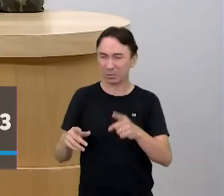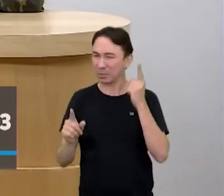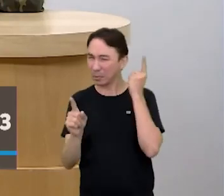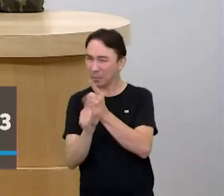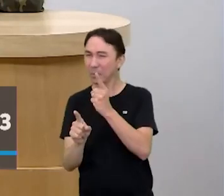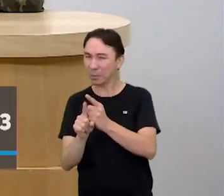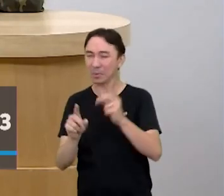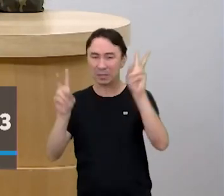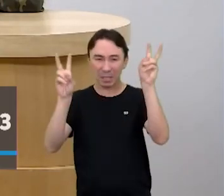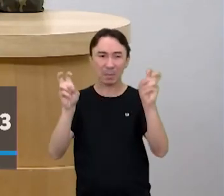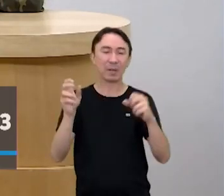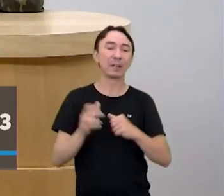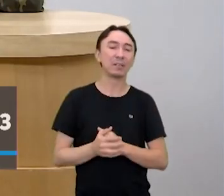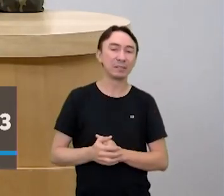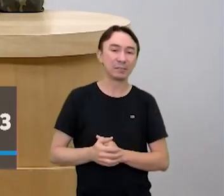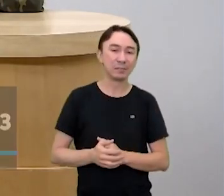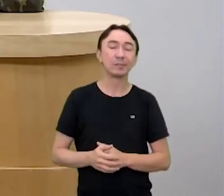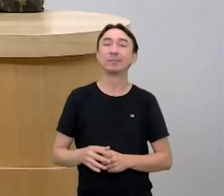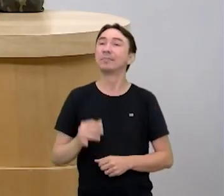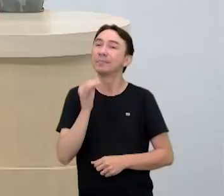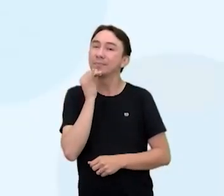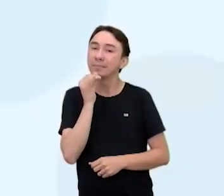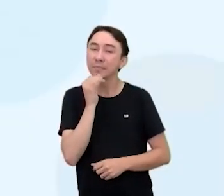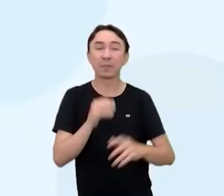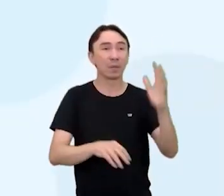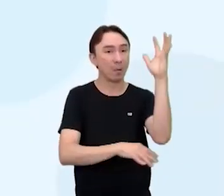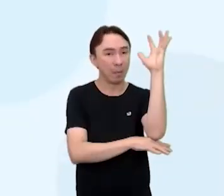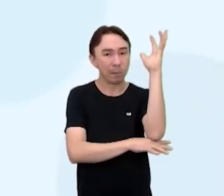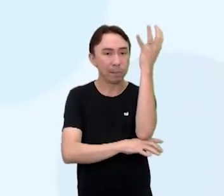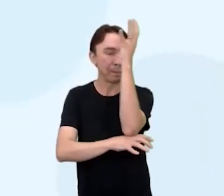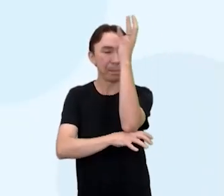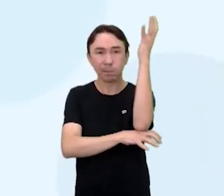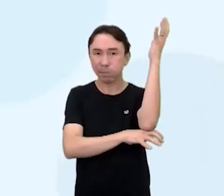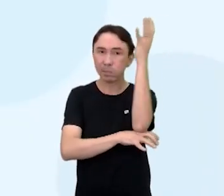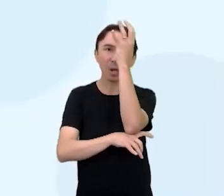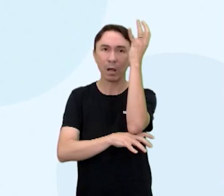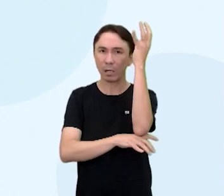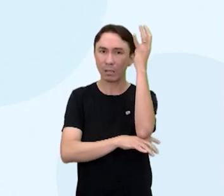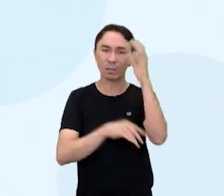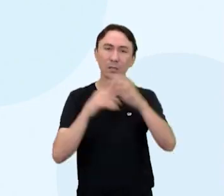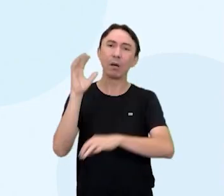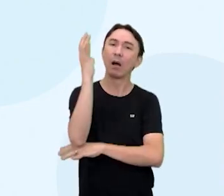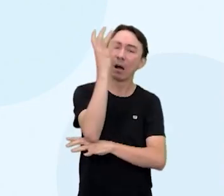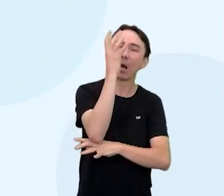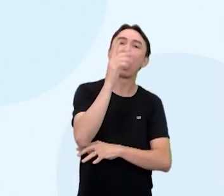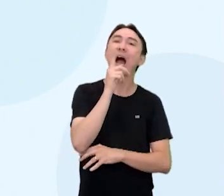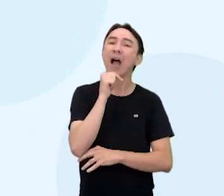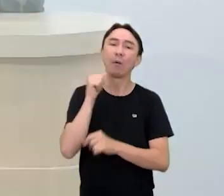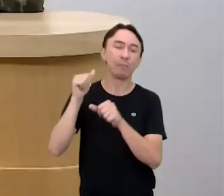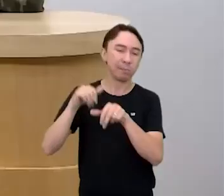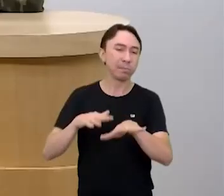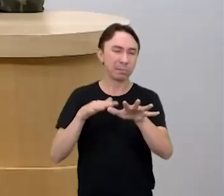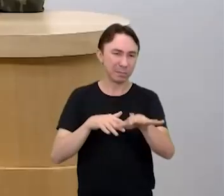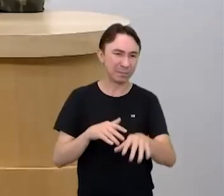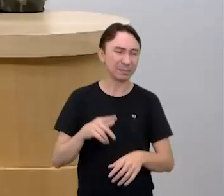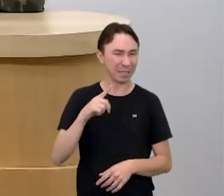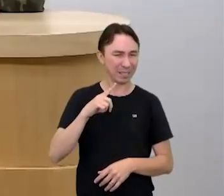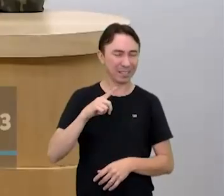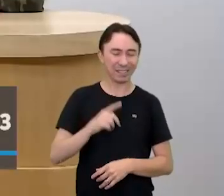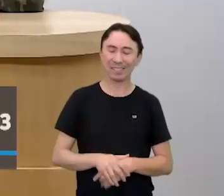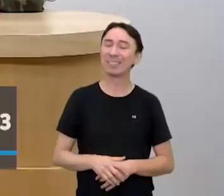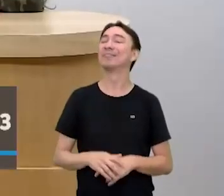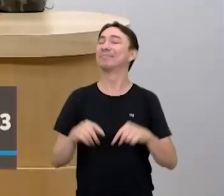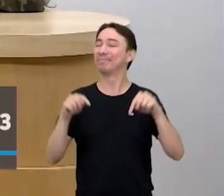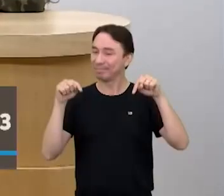Meio ambiente. Algumas notícias, eu estou fazendo papel dos alunos, né? Algumas notícias aqui, principalmente no Brasil, falam bastante de meio ambiente, no